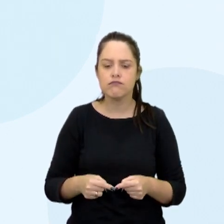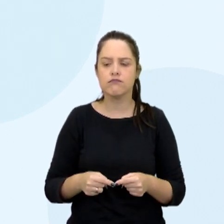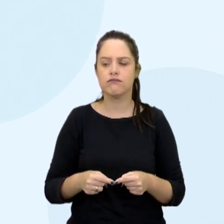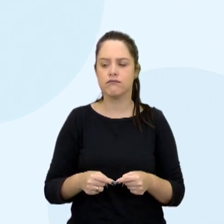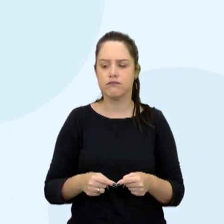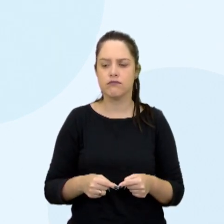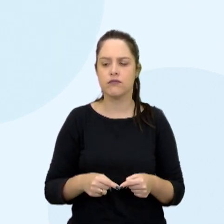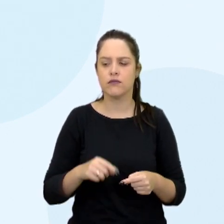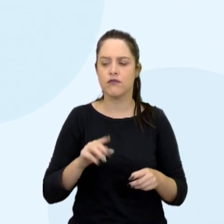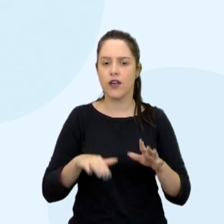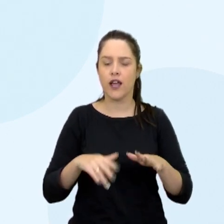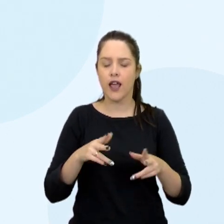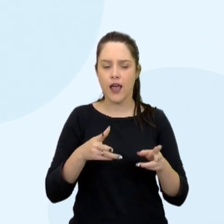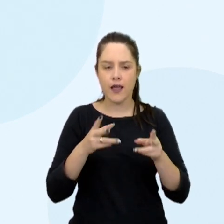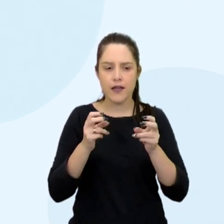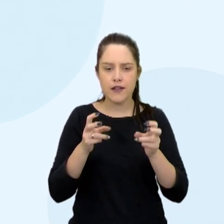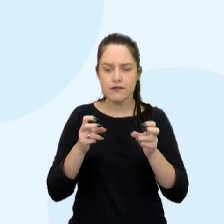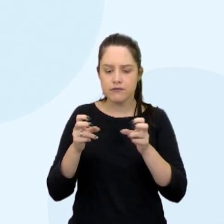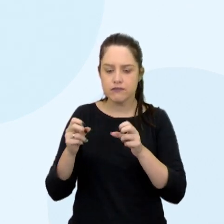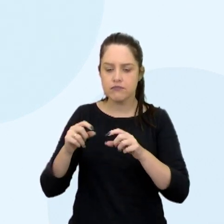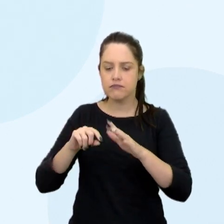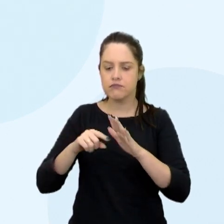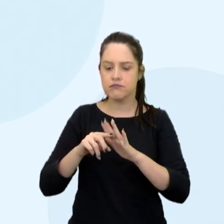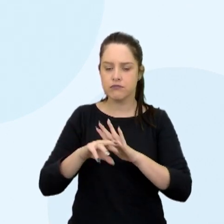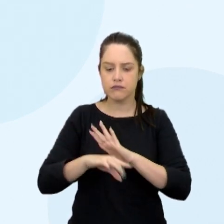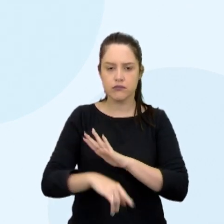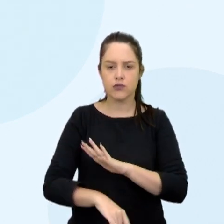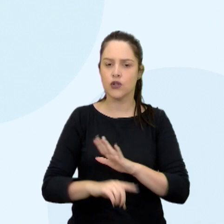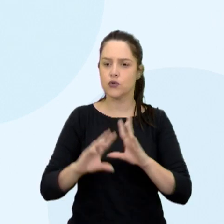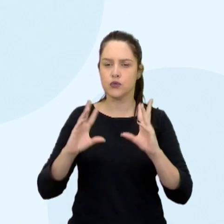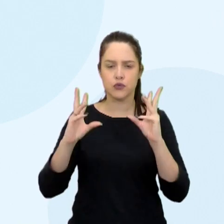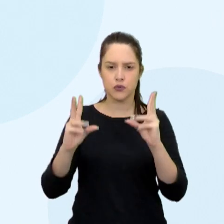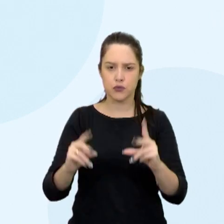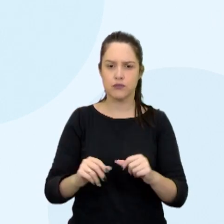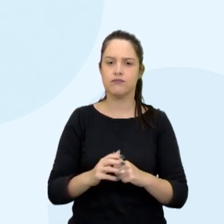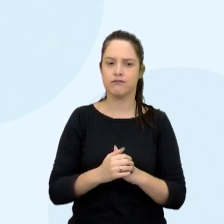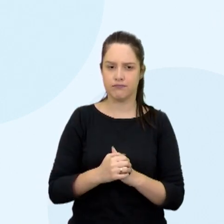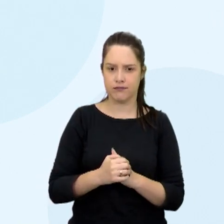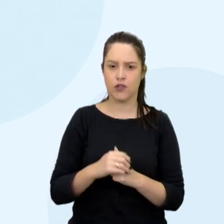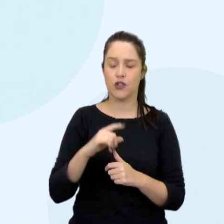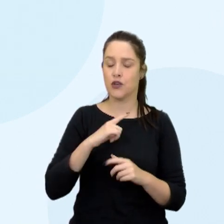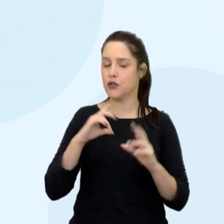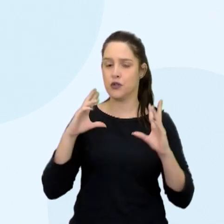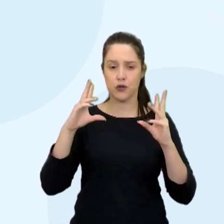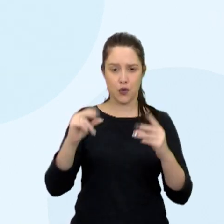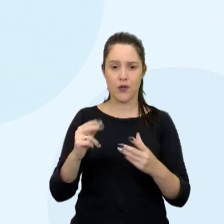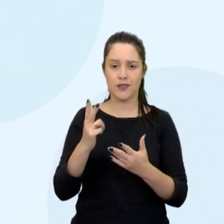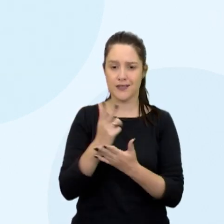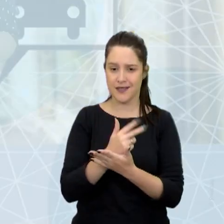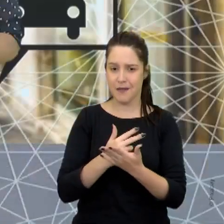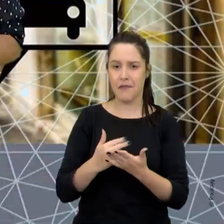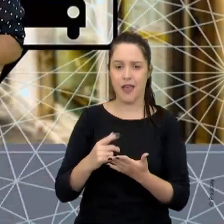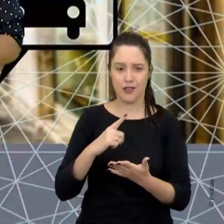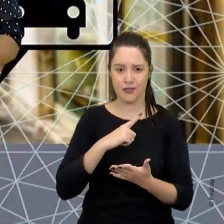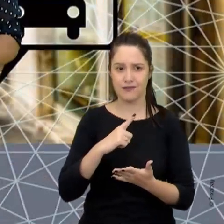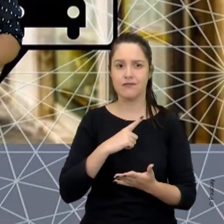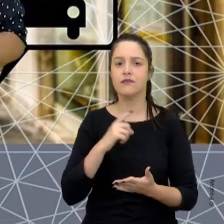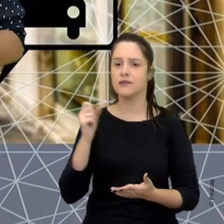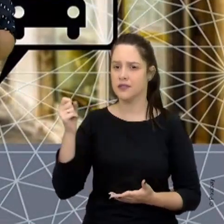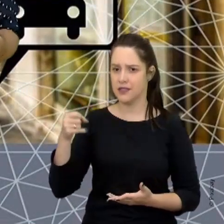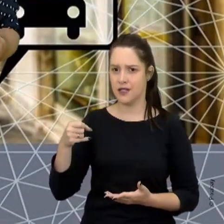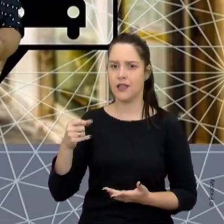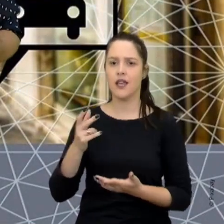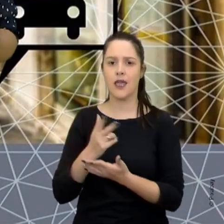comunicação interpessoal dentro do nosso universo a todo momento. Todo lugar tem imagem, não tem problema. Todo lugar tem imagem e são textos, né?